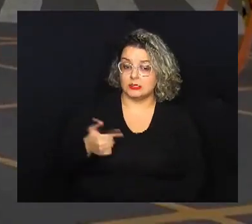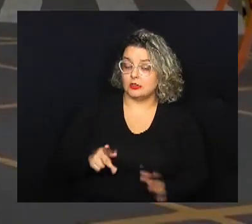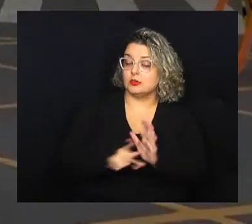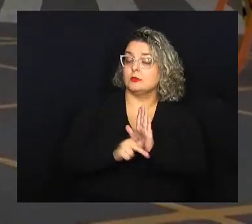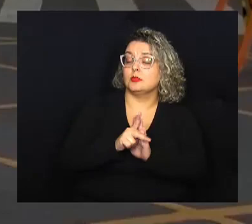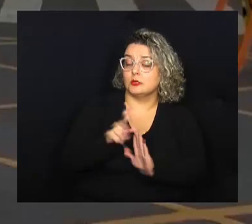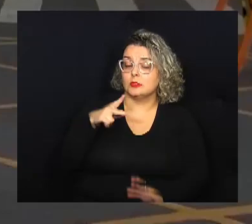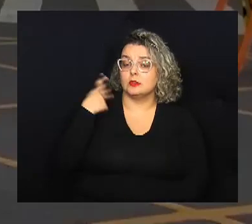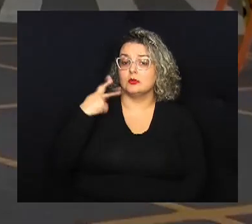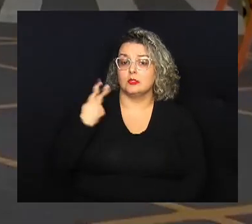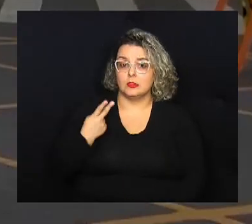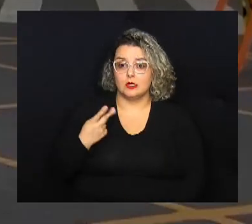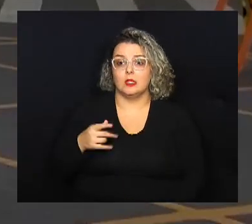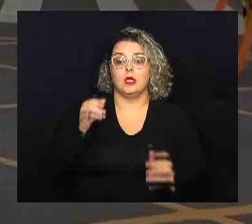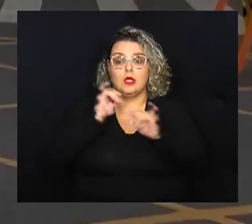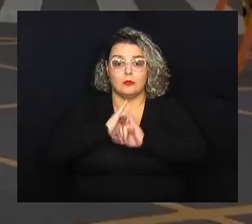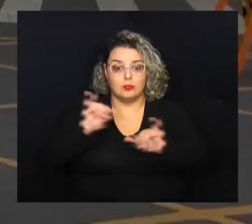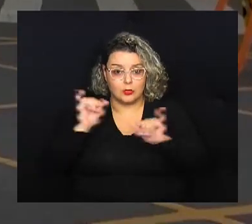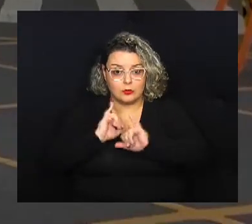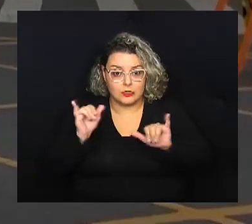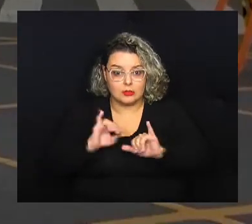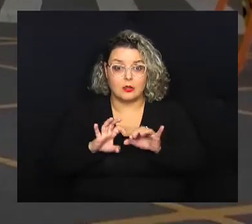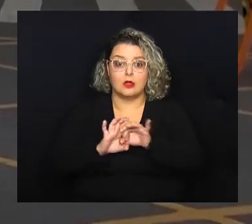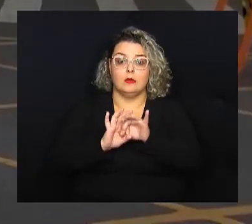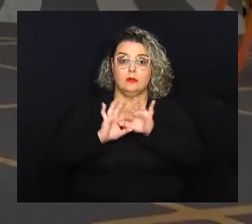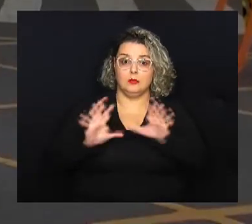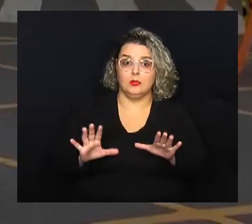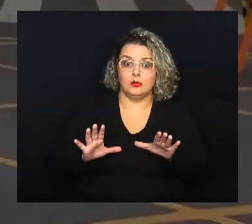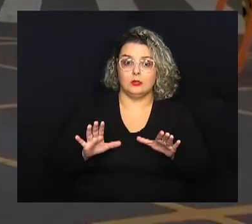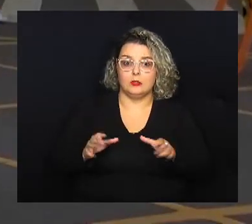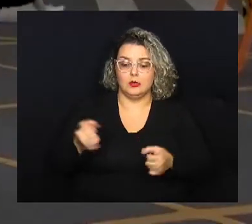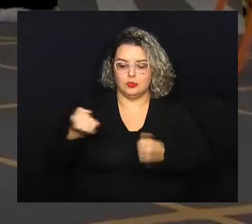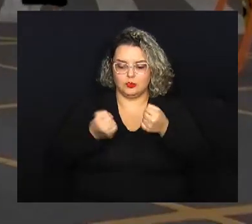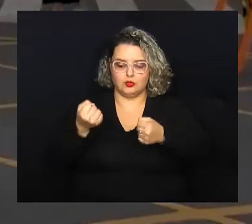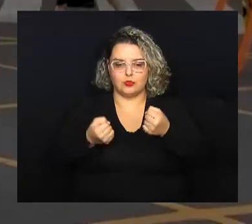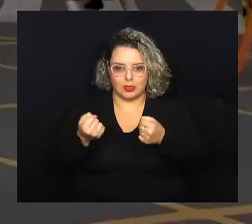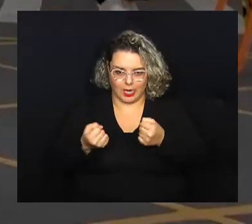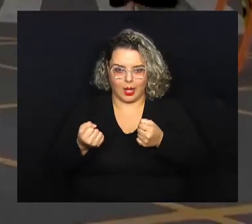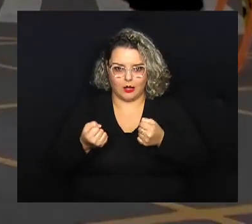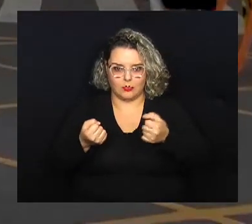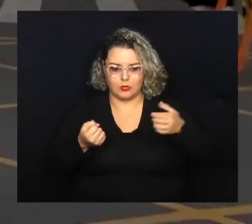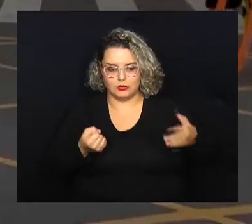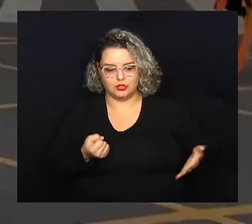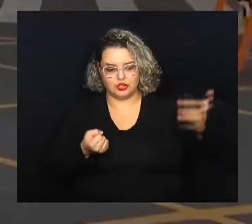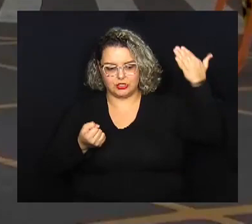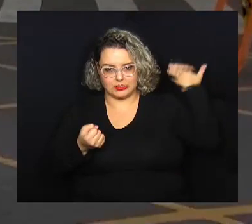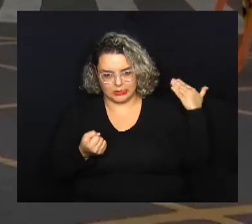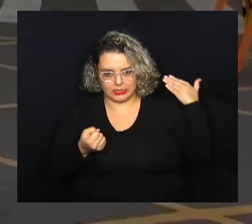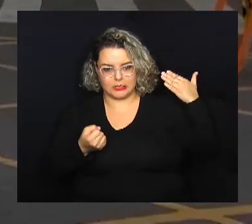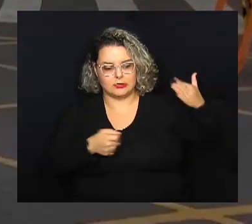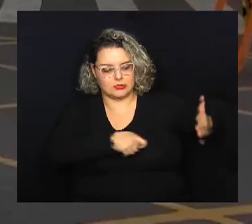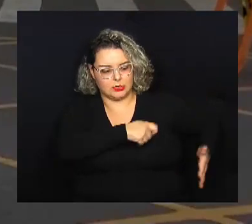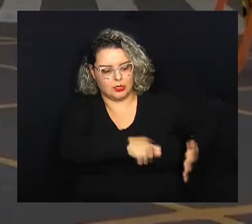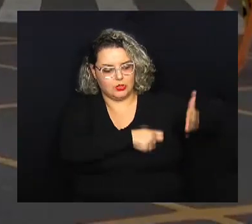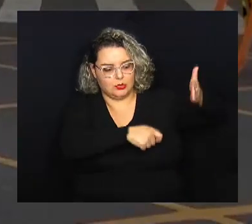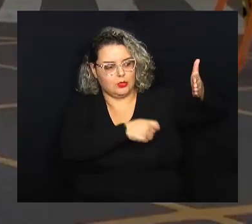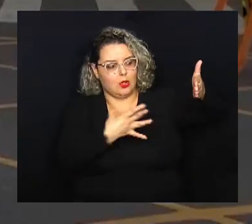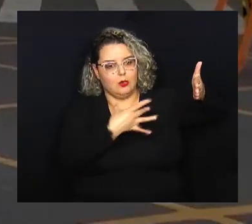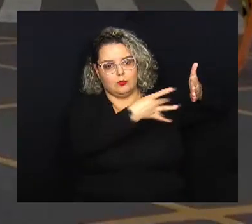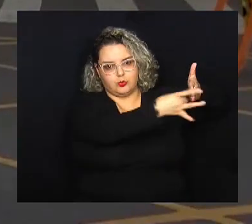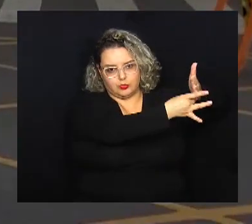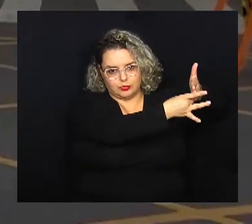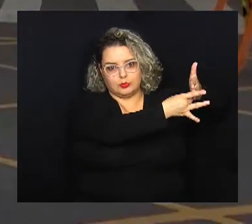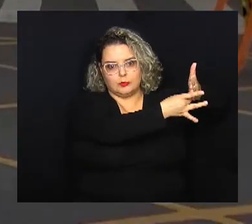vereador, a publicidade será permitida no vidro traseiro do veículo e deverá ser aplicada na forma de